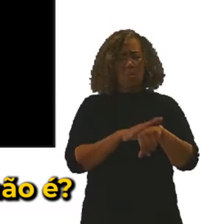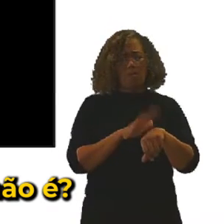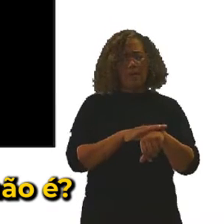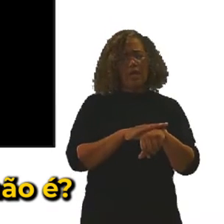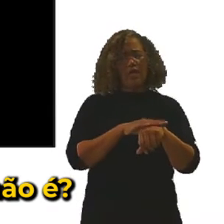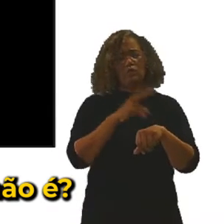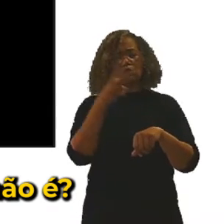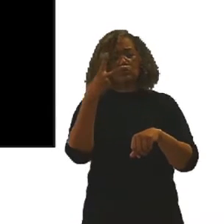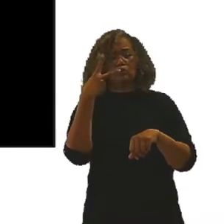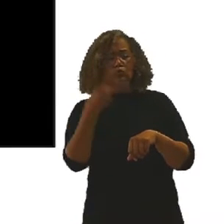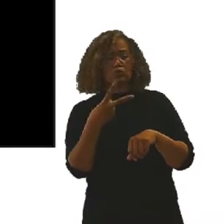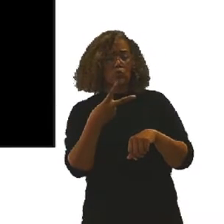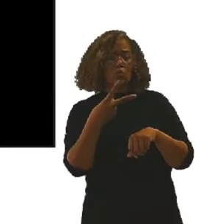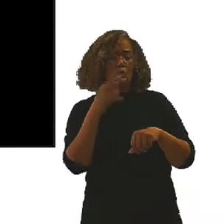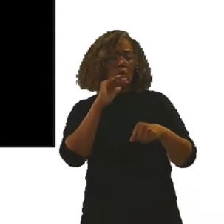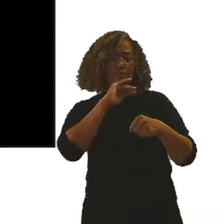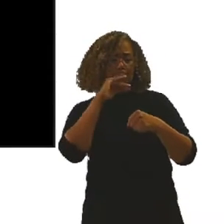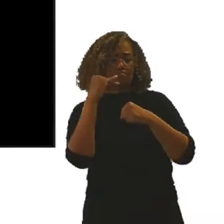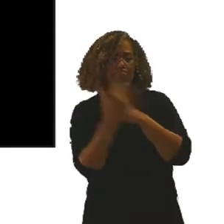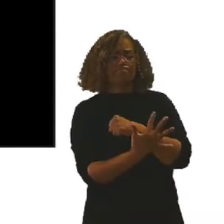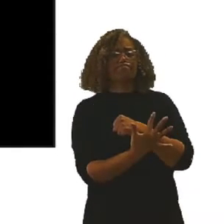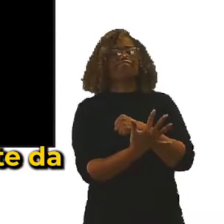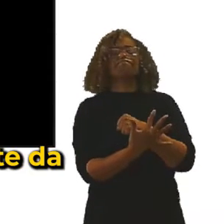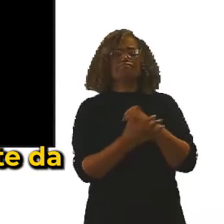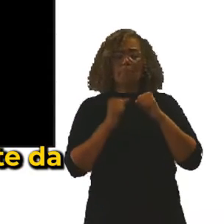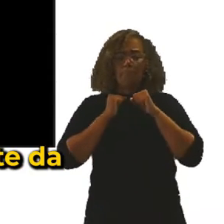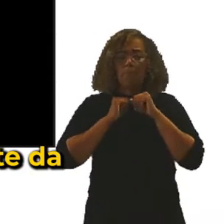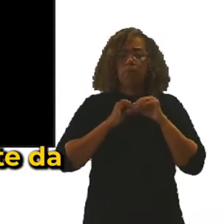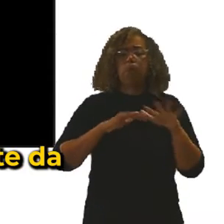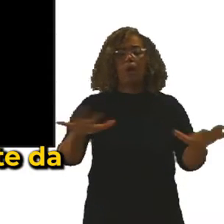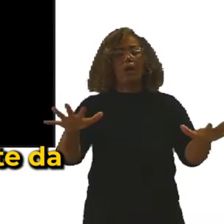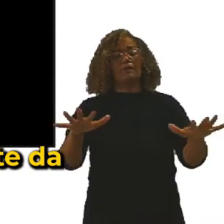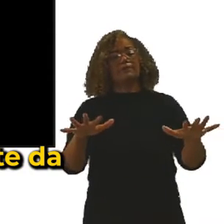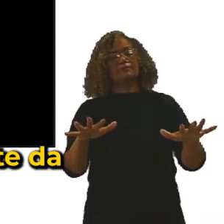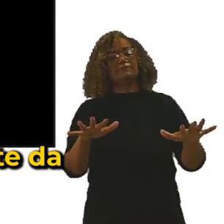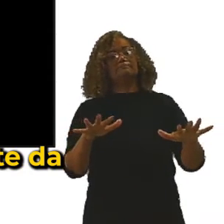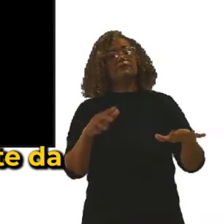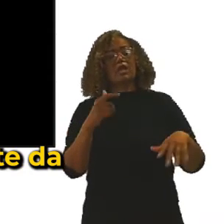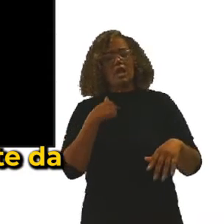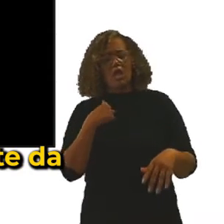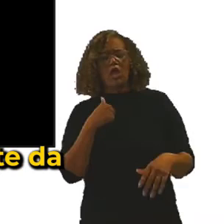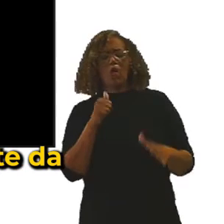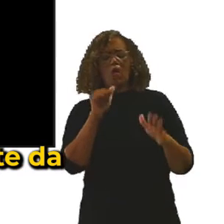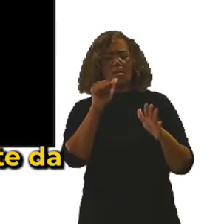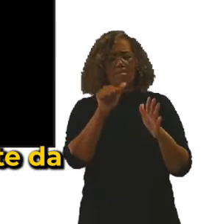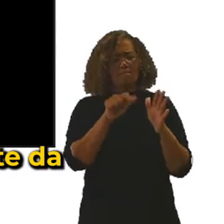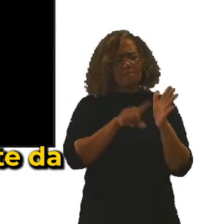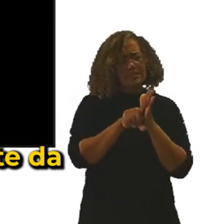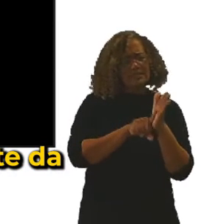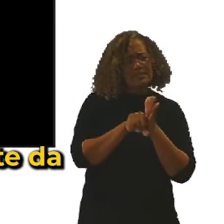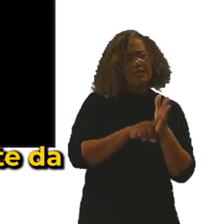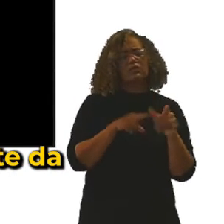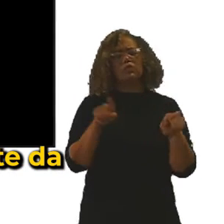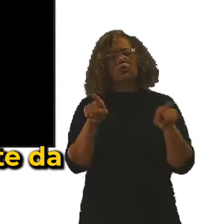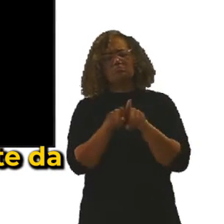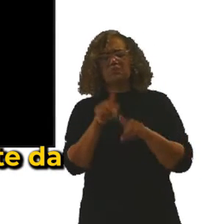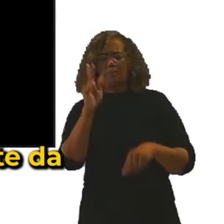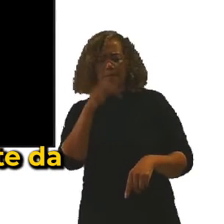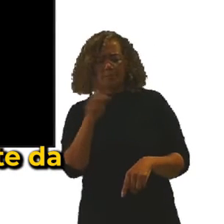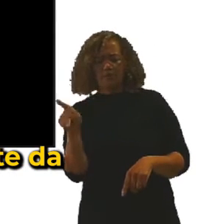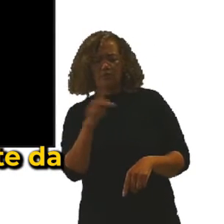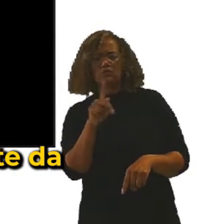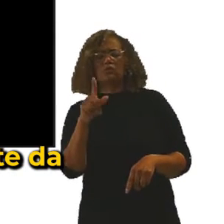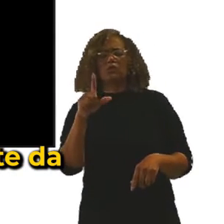é o meu dizer, não é o meu dizer enquanto pesquisadora e professora desta área do